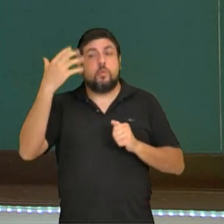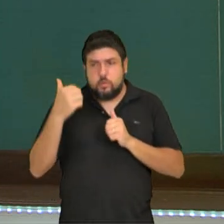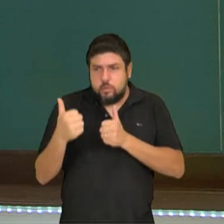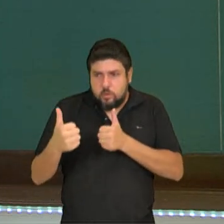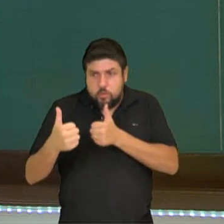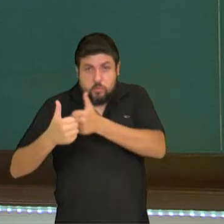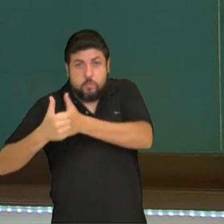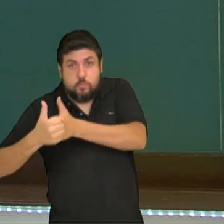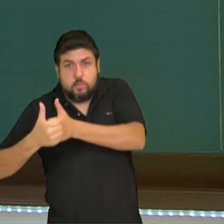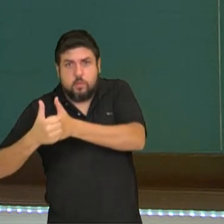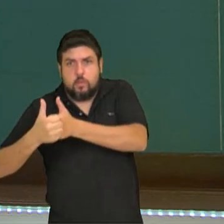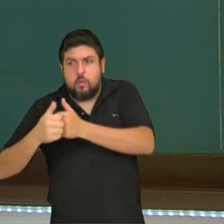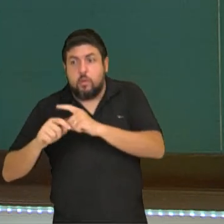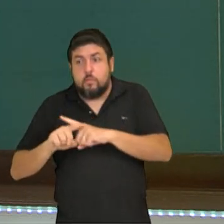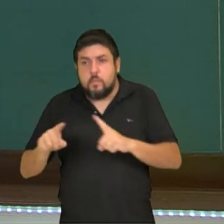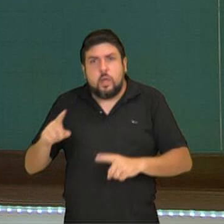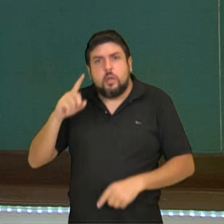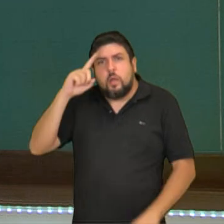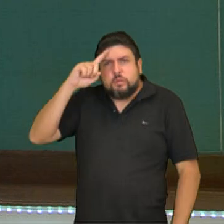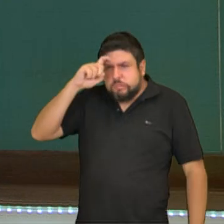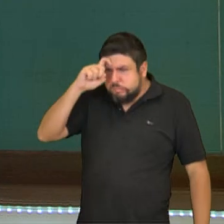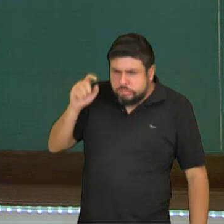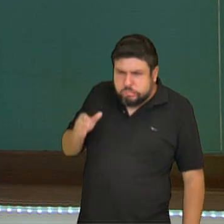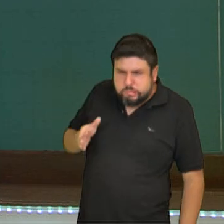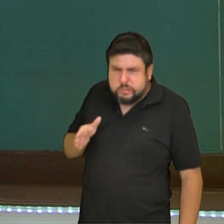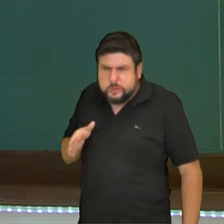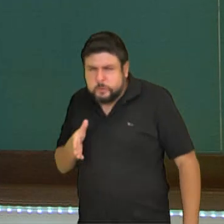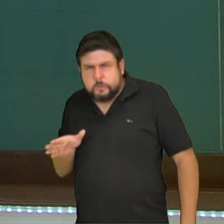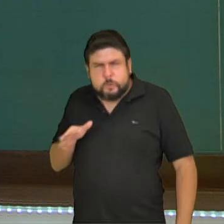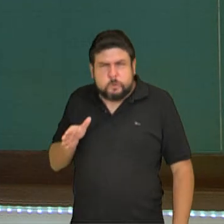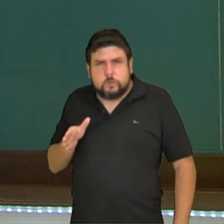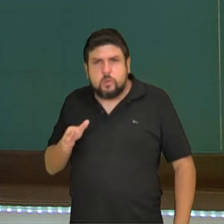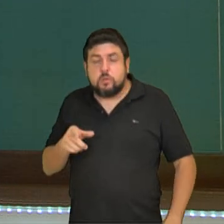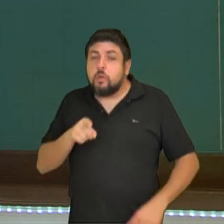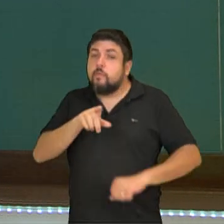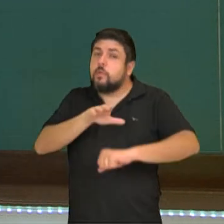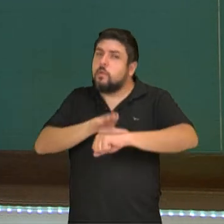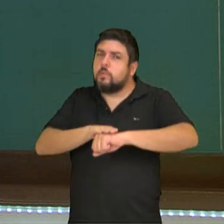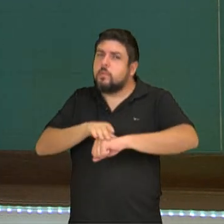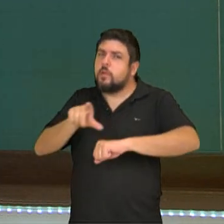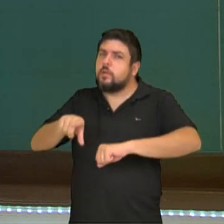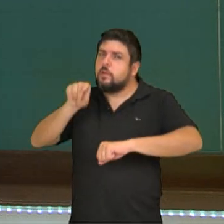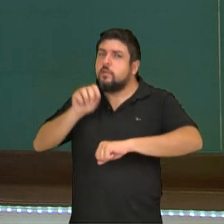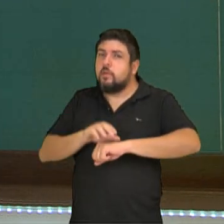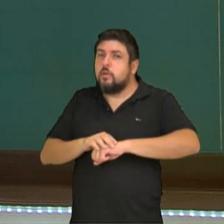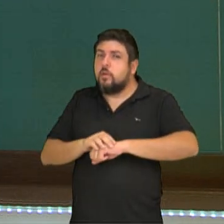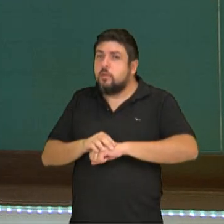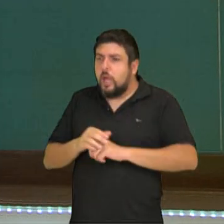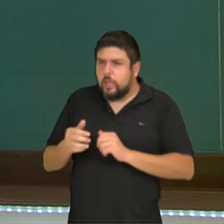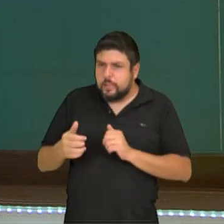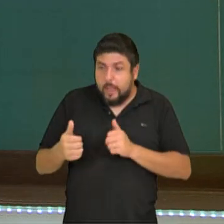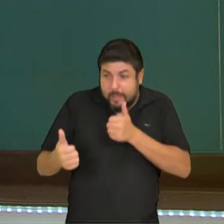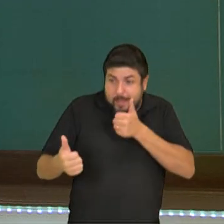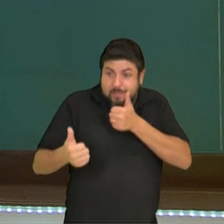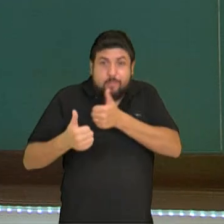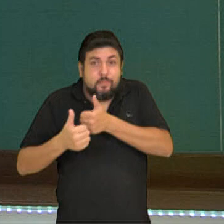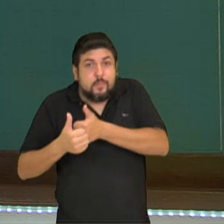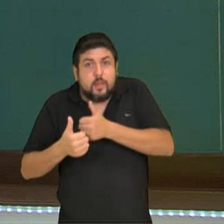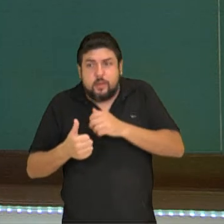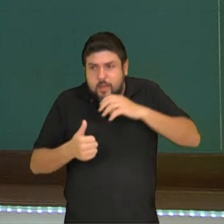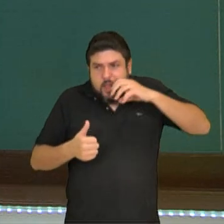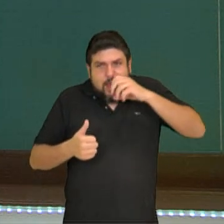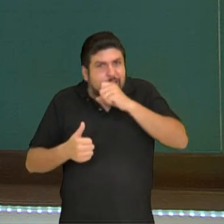mais próximo, porém tem a dificuldade de se passar por esse lugar. Então você escolhe, eu vou passar para um lugar mais difícil e